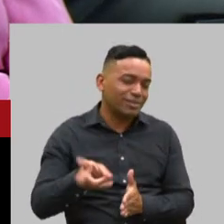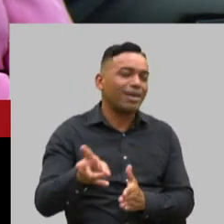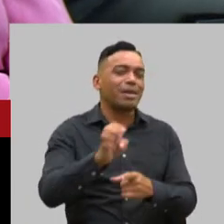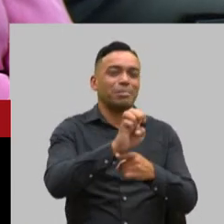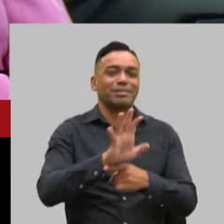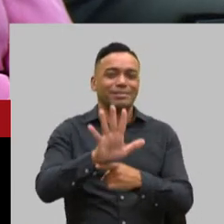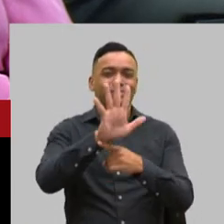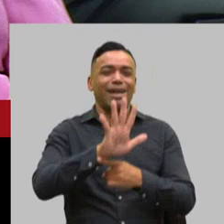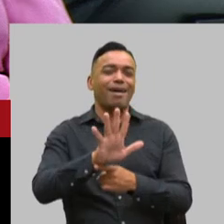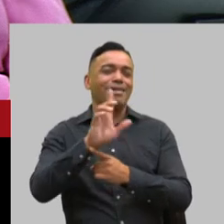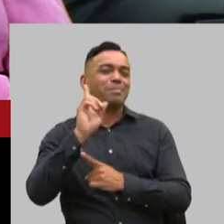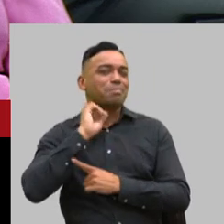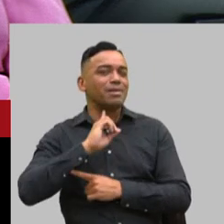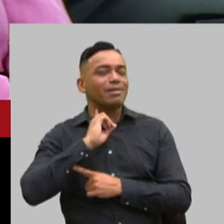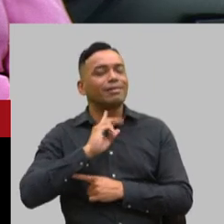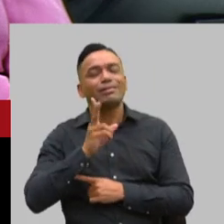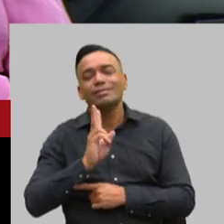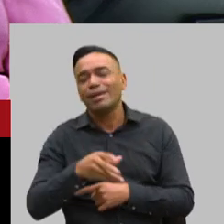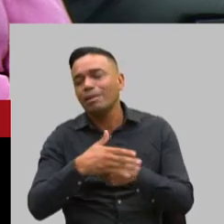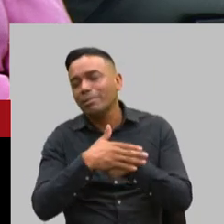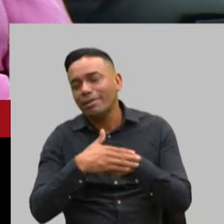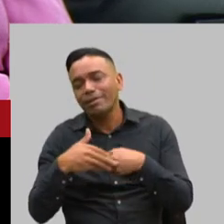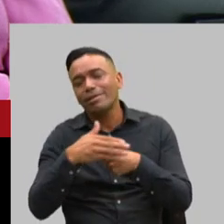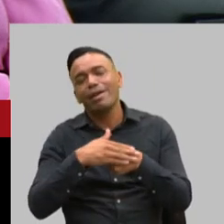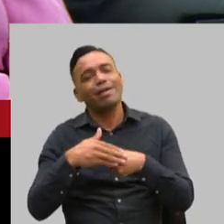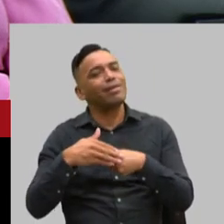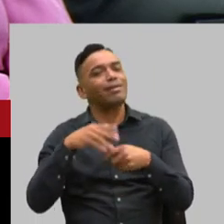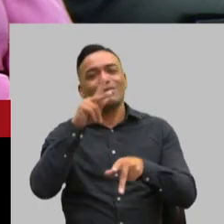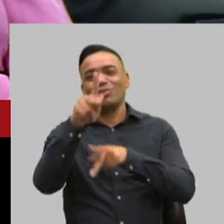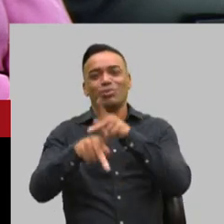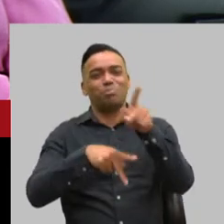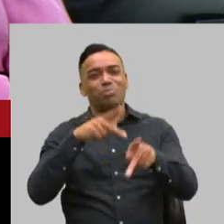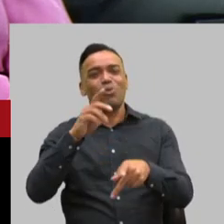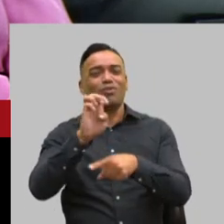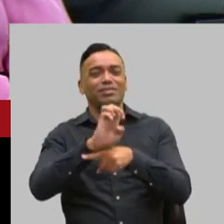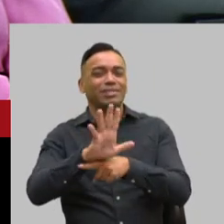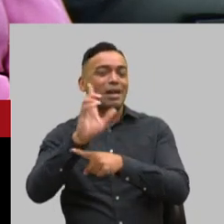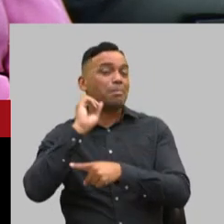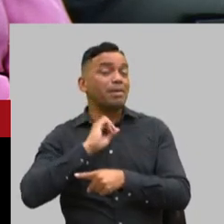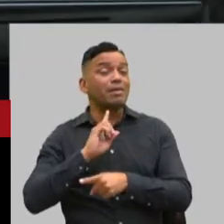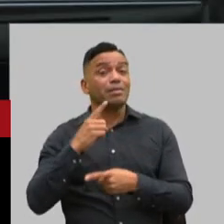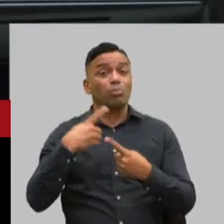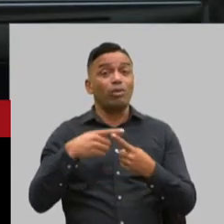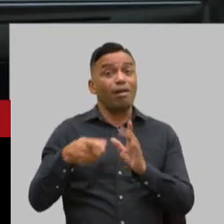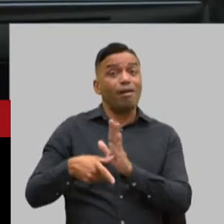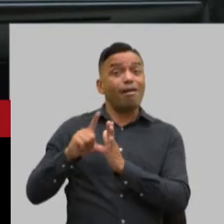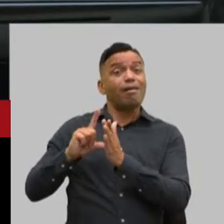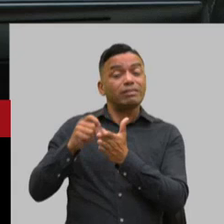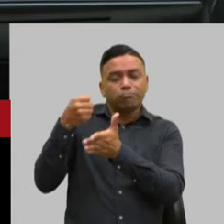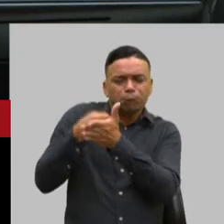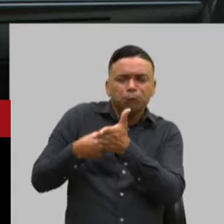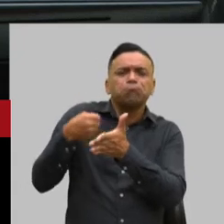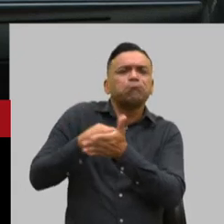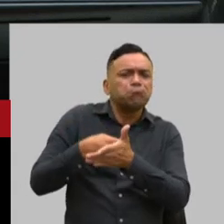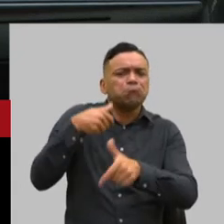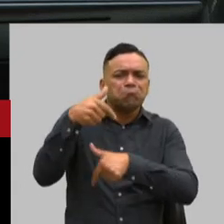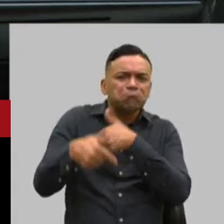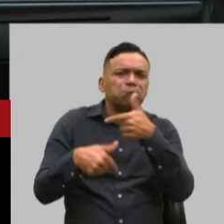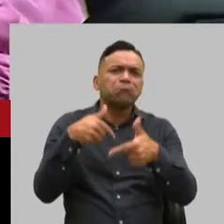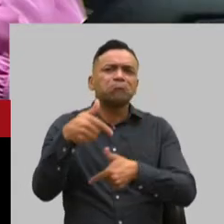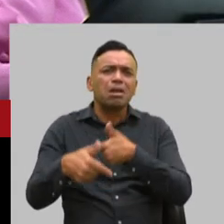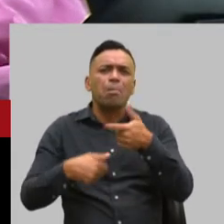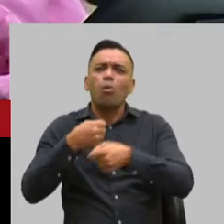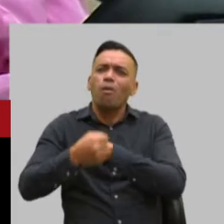sempre muito querido do povo mineiro, a quem ele sempre se dedicou tão generosamente por tantos